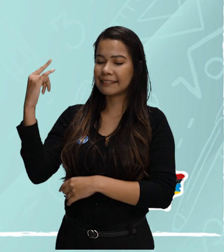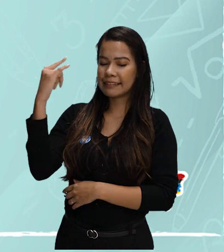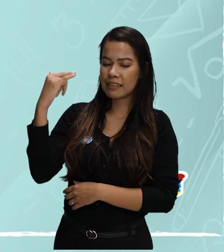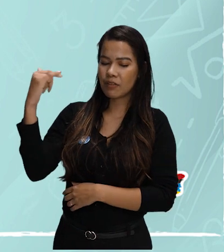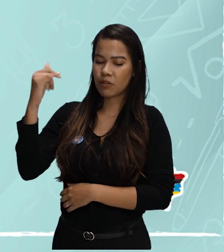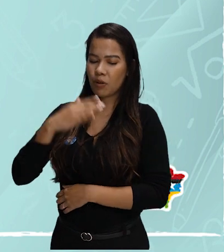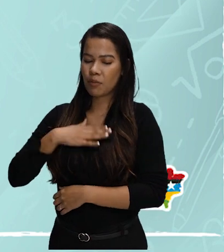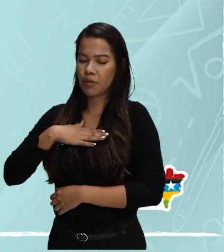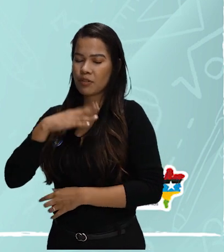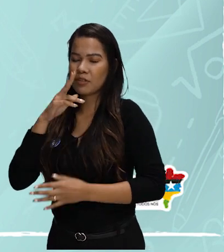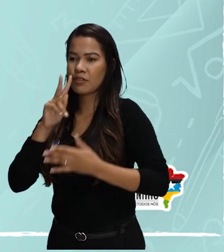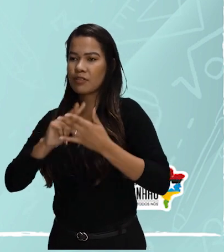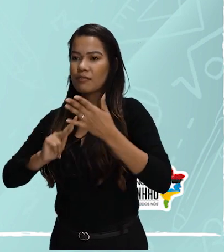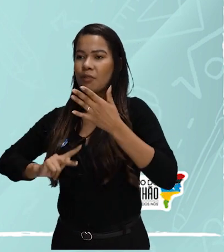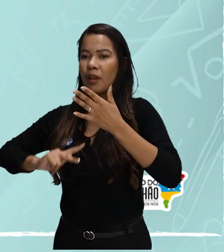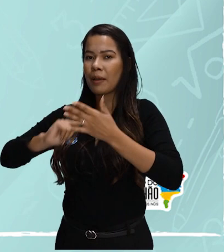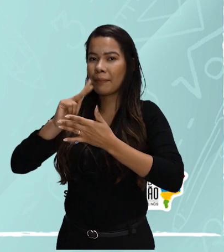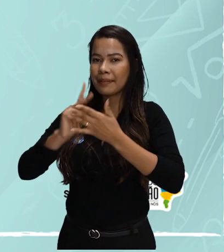de rapaz.